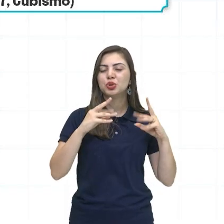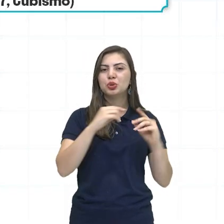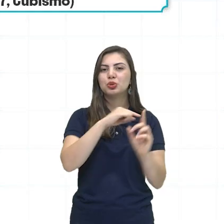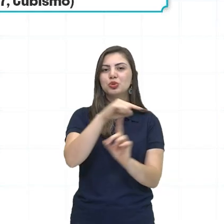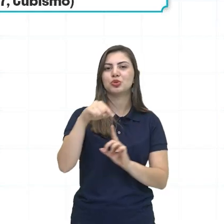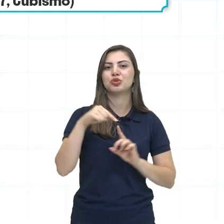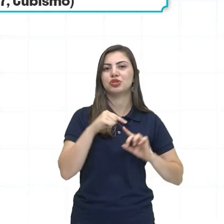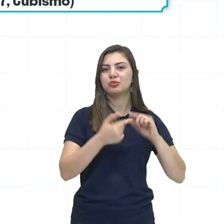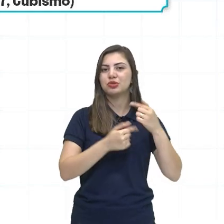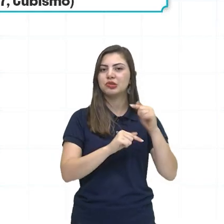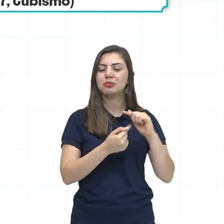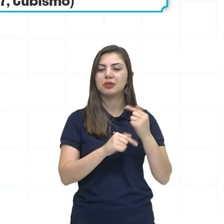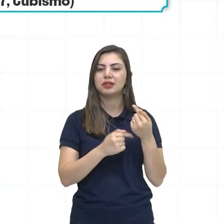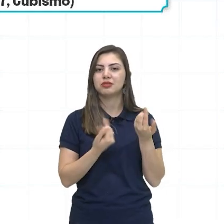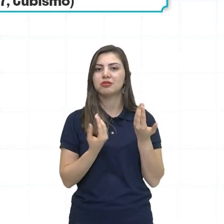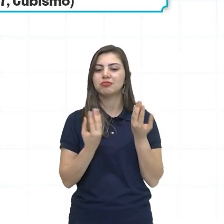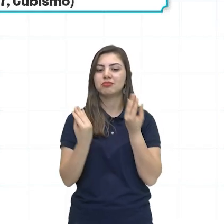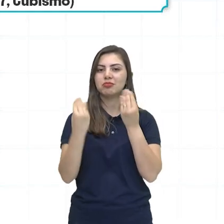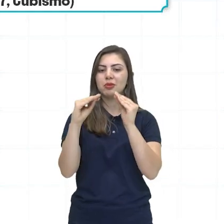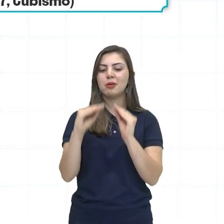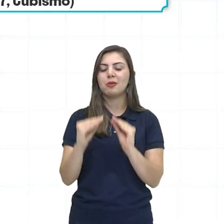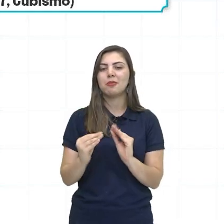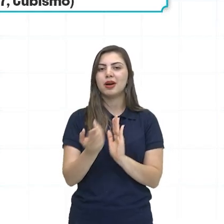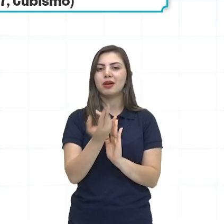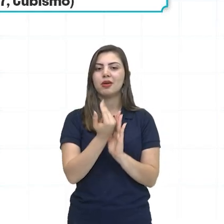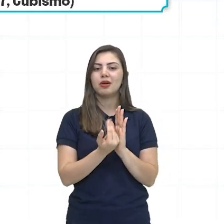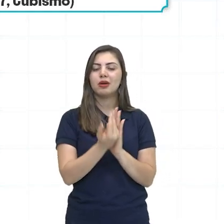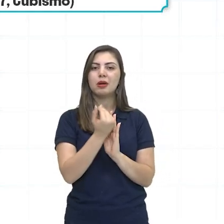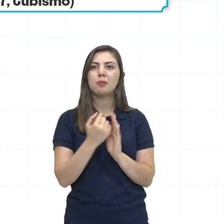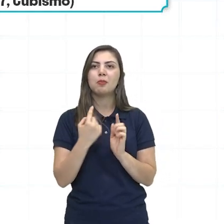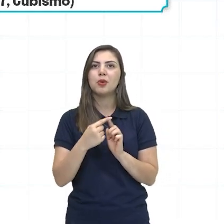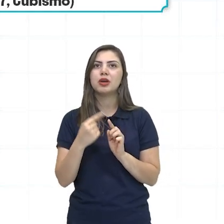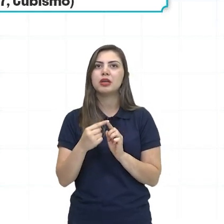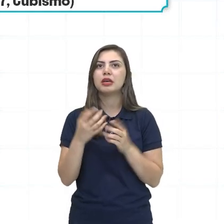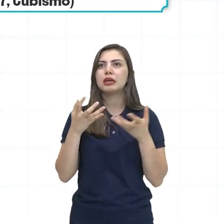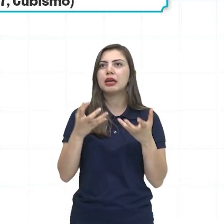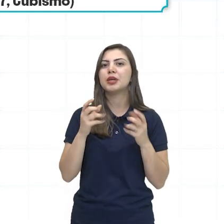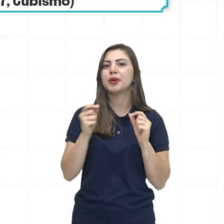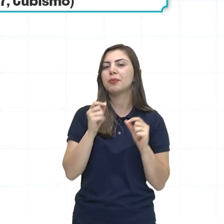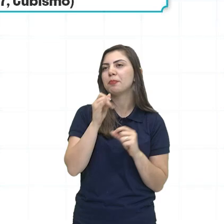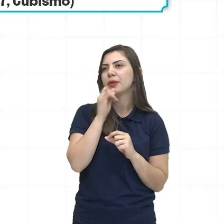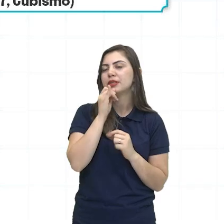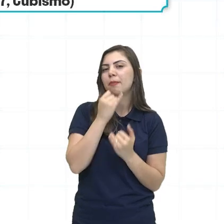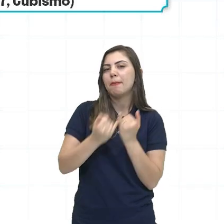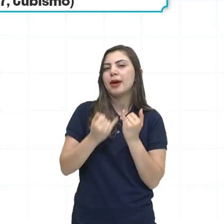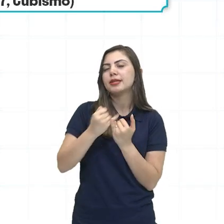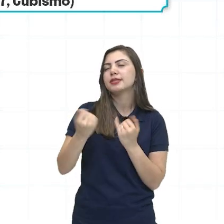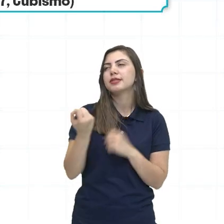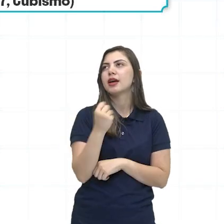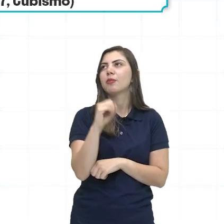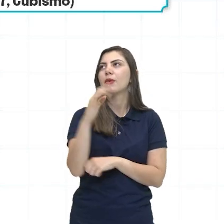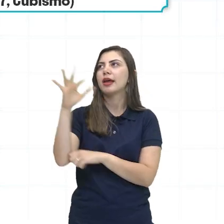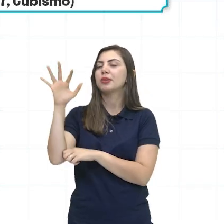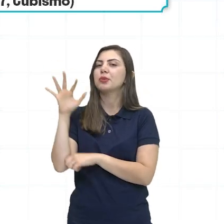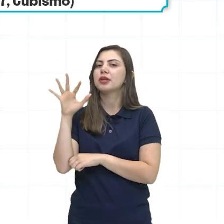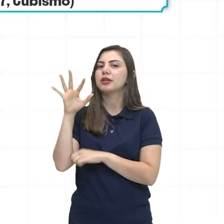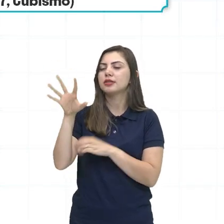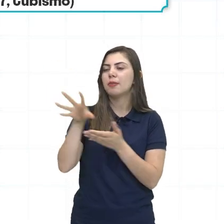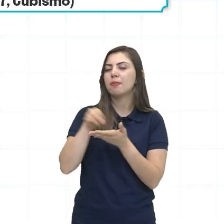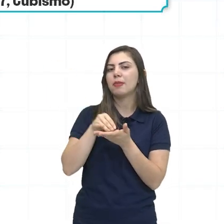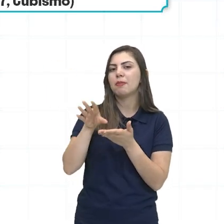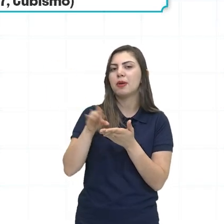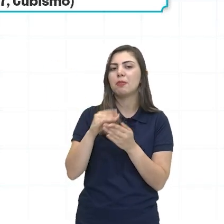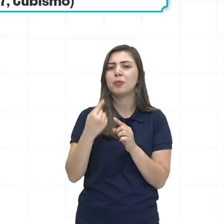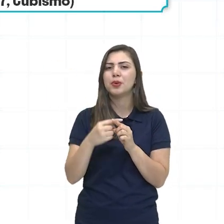Para Cézanne, a pintura não podia desvincular-se da natureza. Tampouco